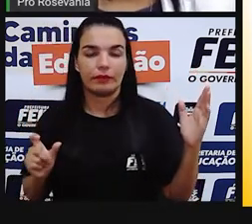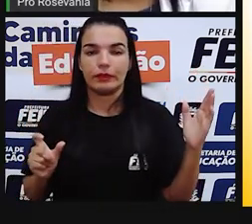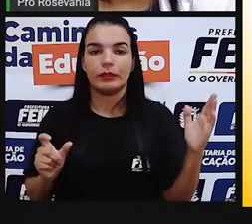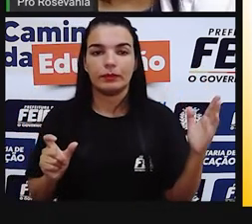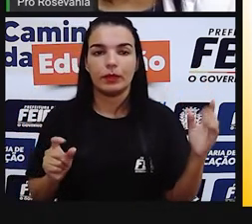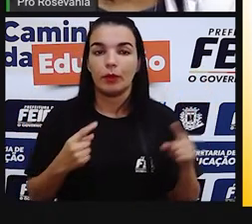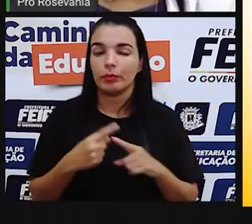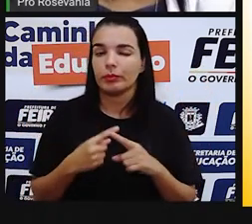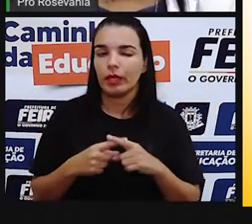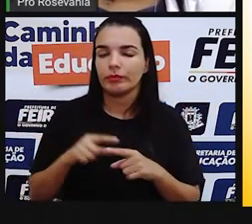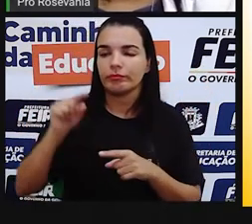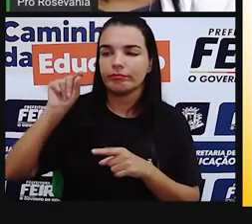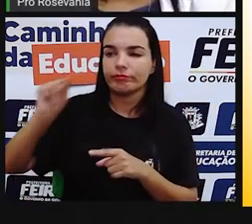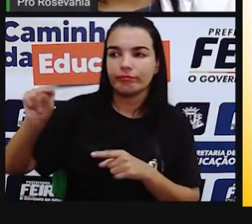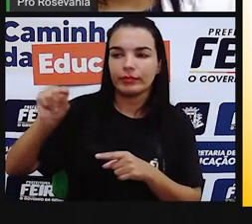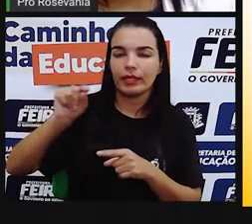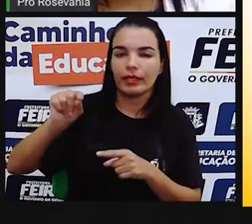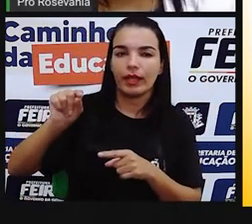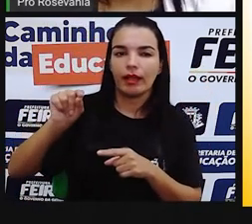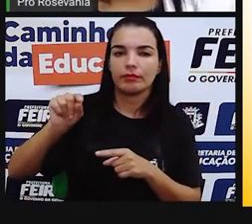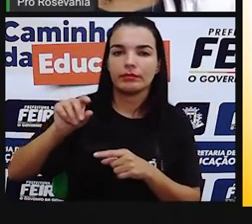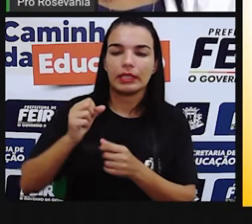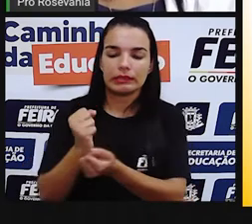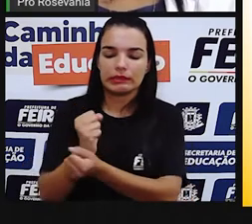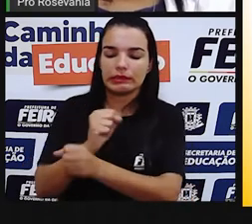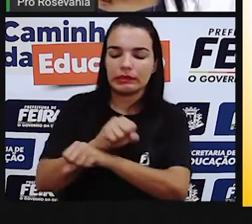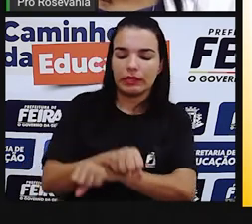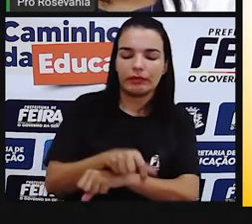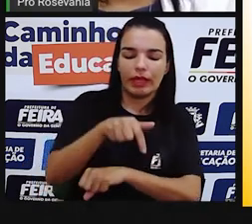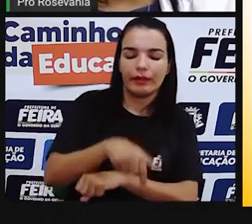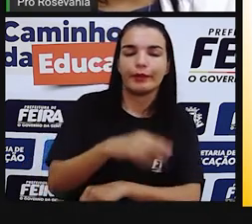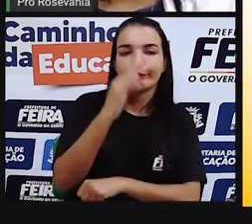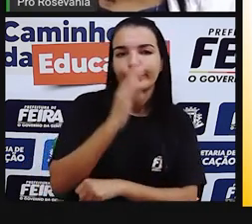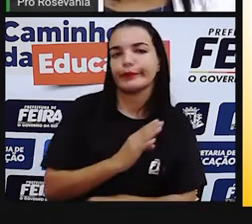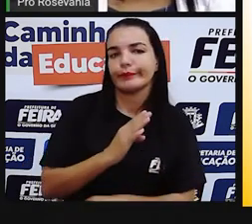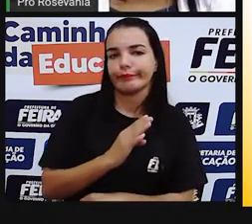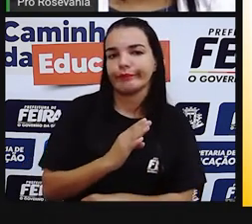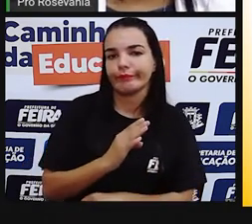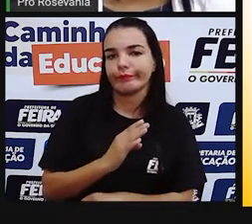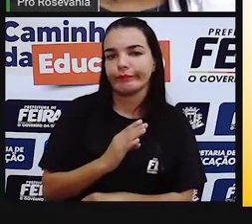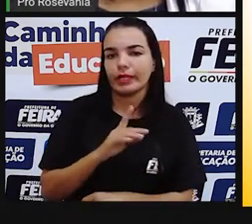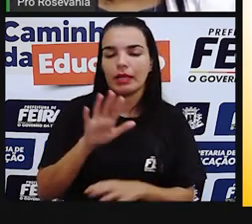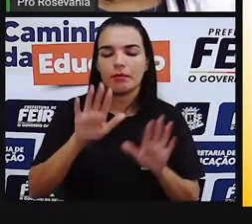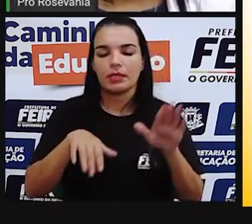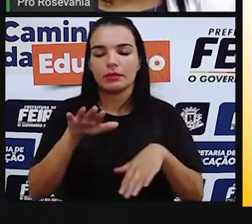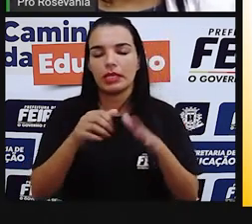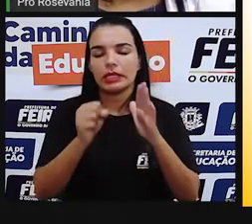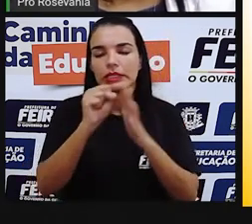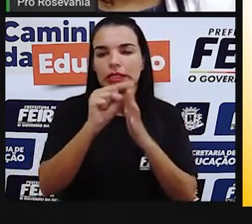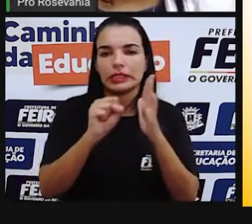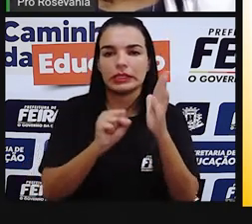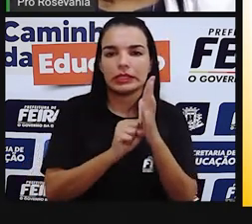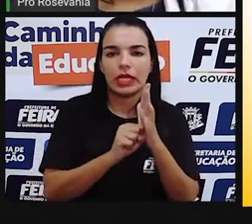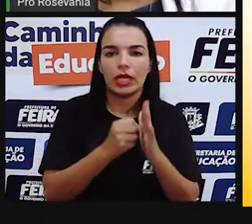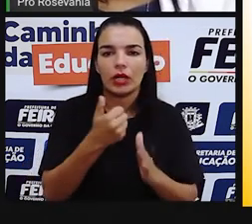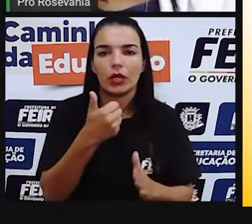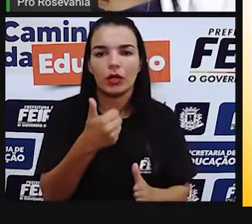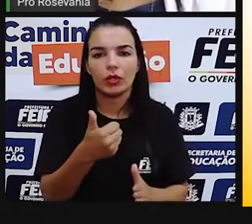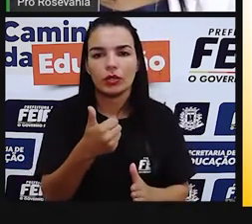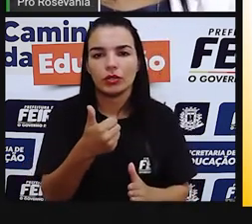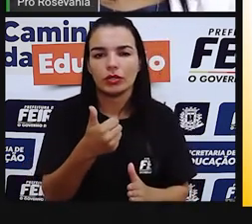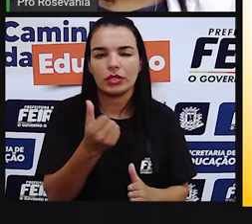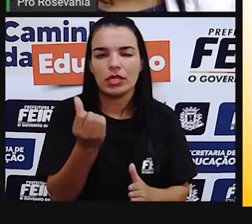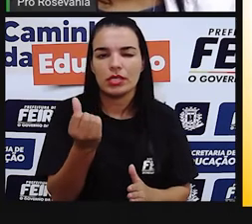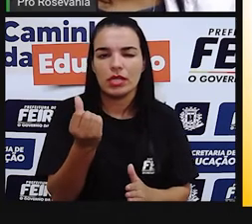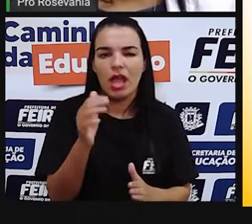de origem, para serem escravizados aqui. No século XV ao século XIX, cerca de 4 milhões de africanos